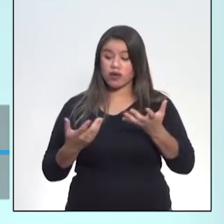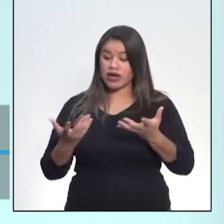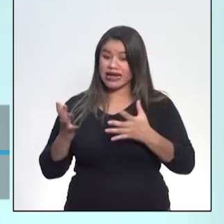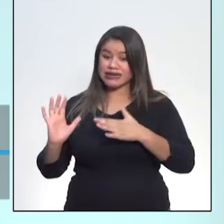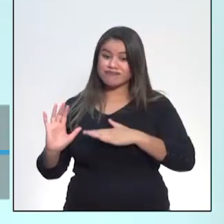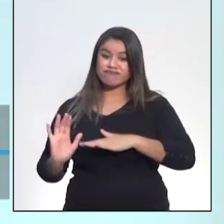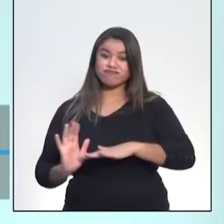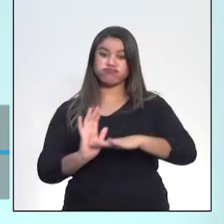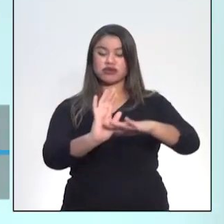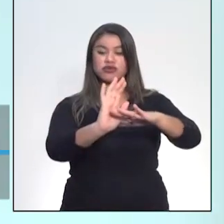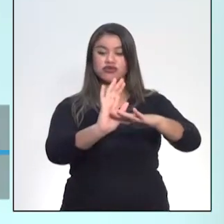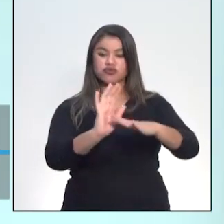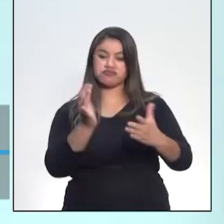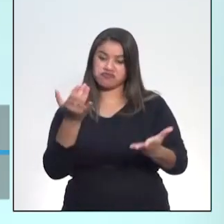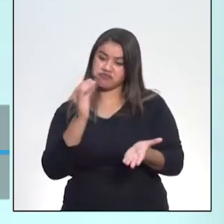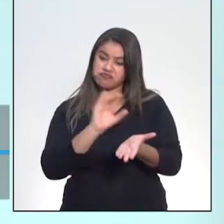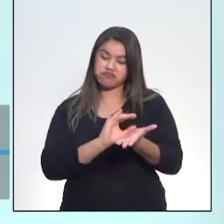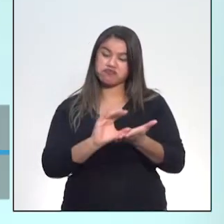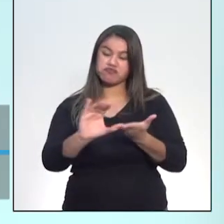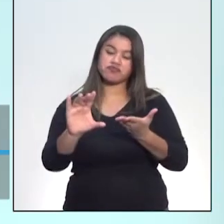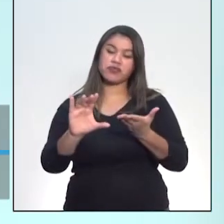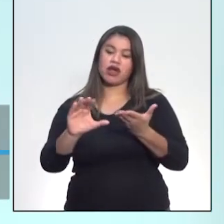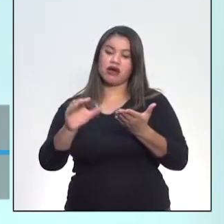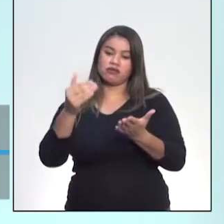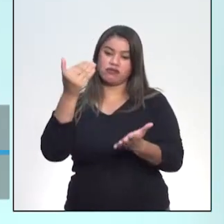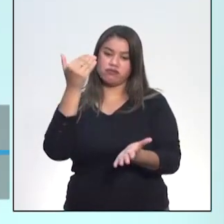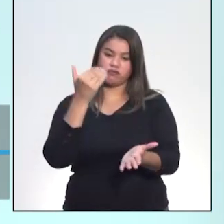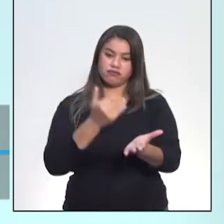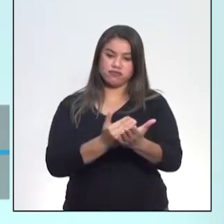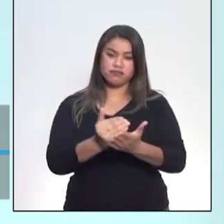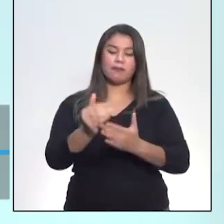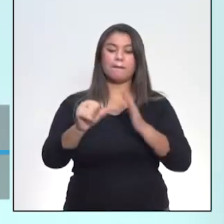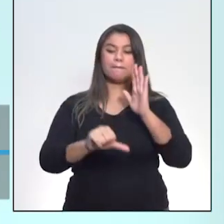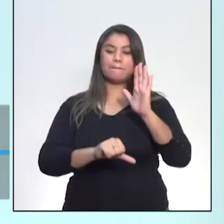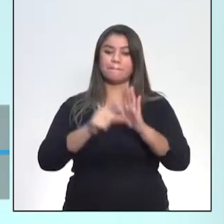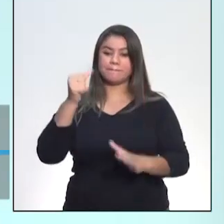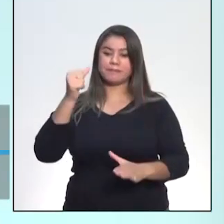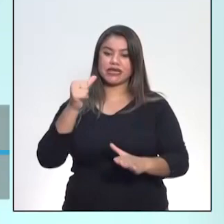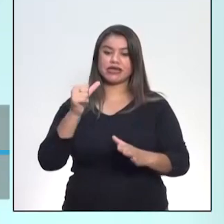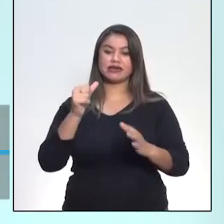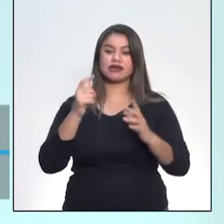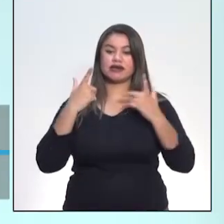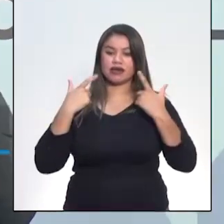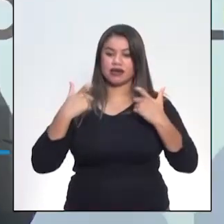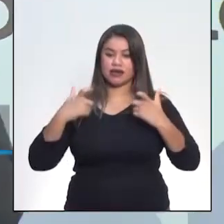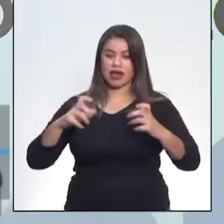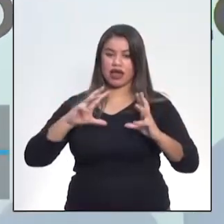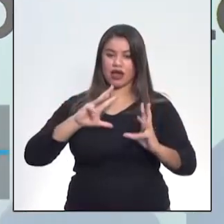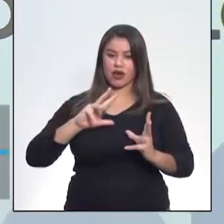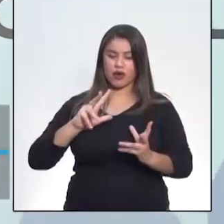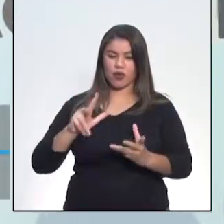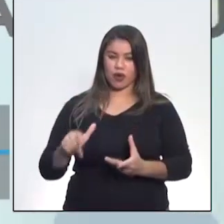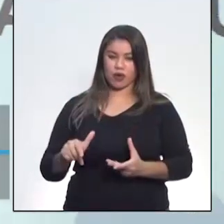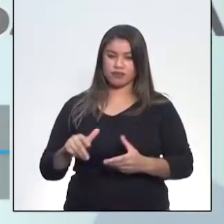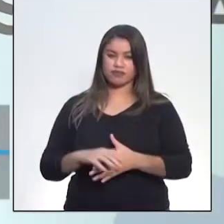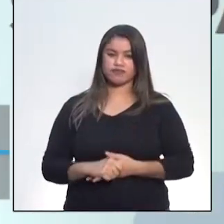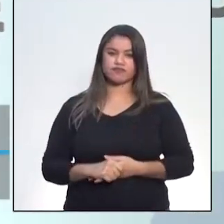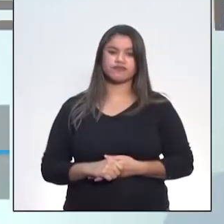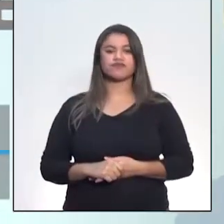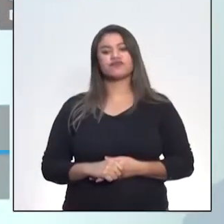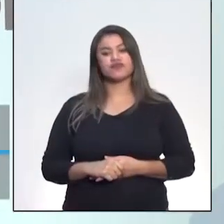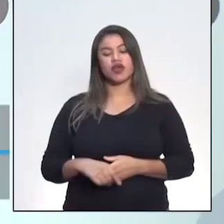colaborou para o início da Primeira Grande Guerra Mundial. E, para isso, para